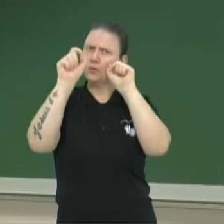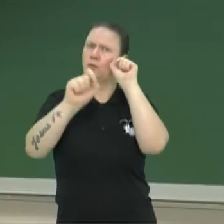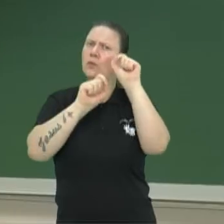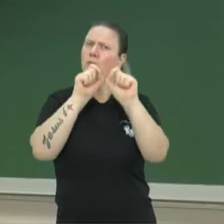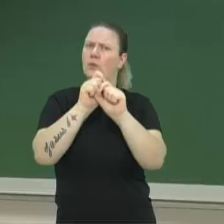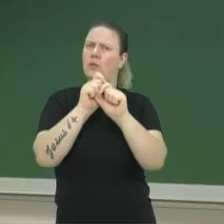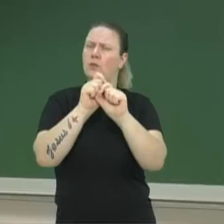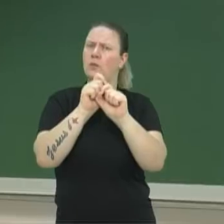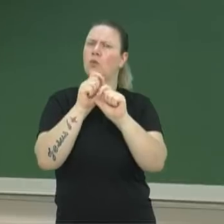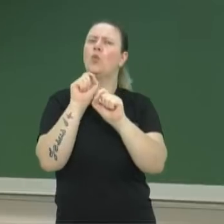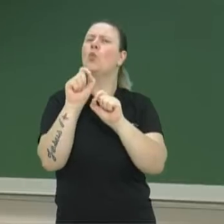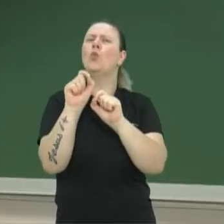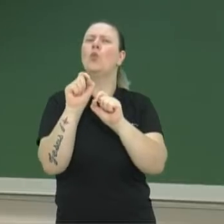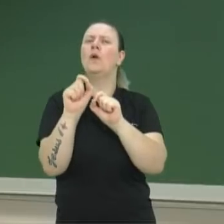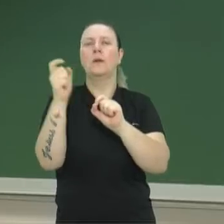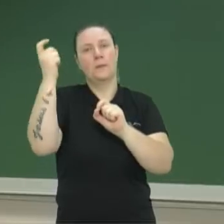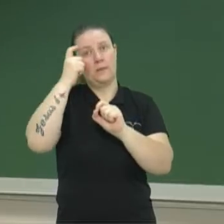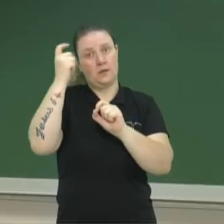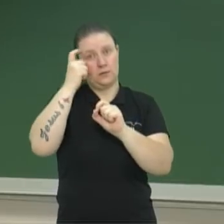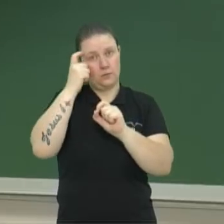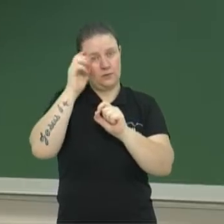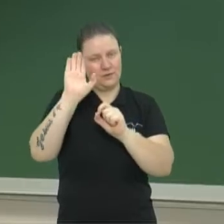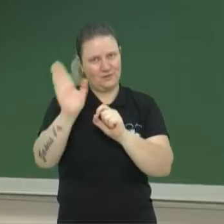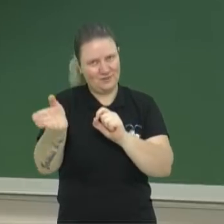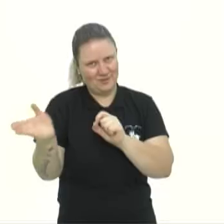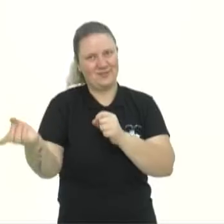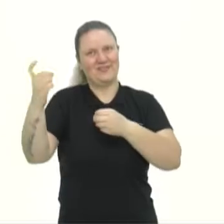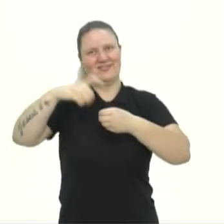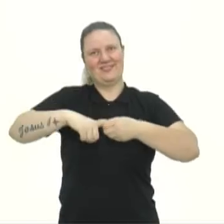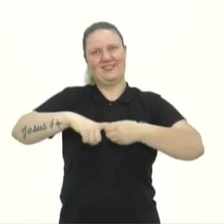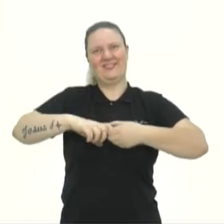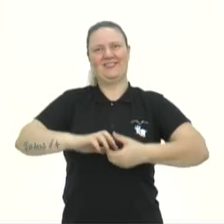personagens? Quais? Pense um pouquinho e já voltamos.